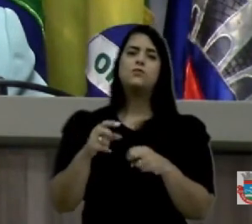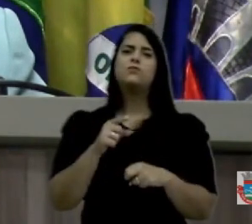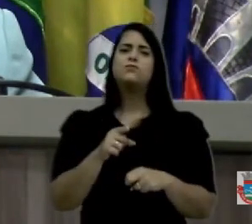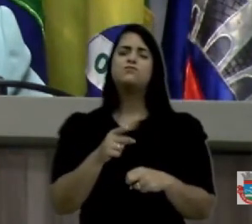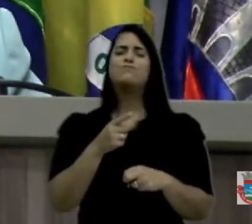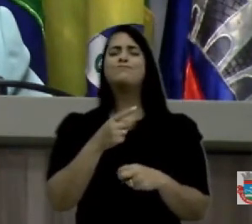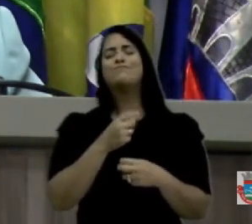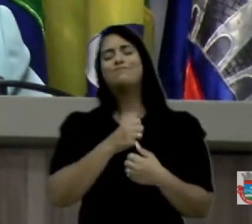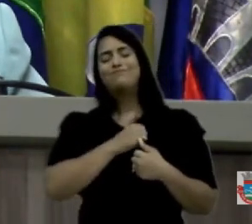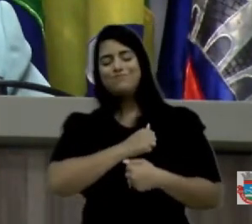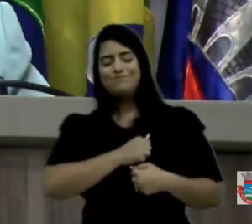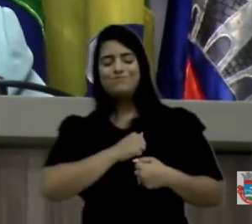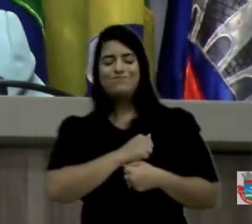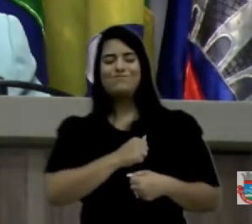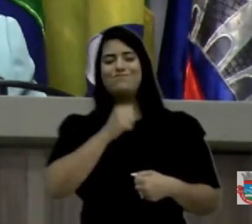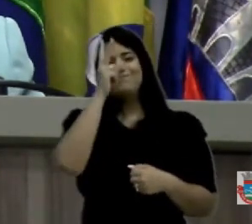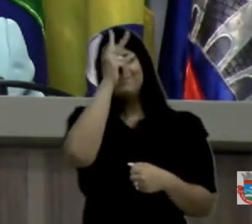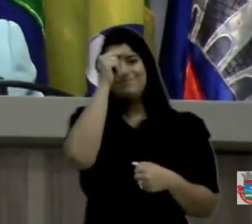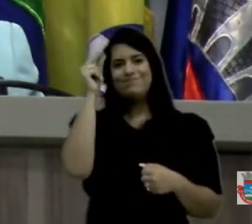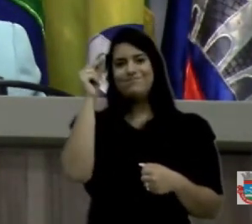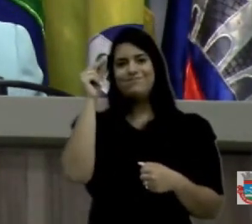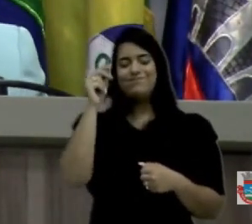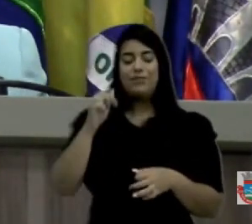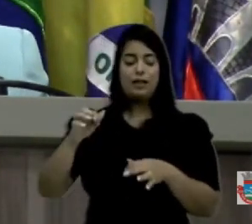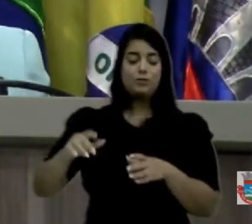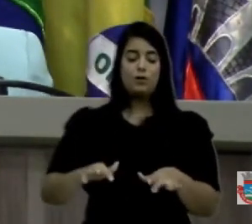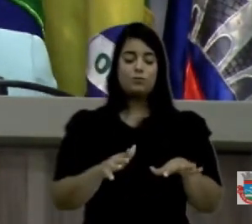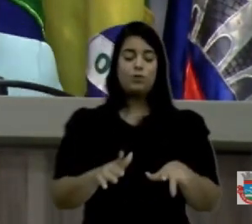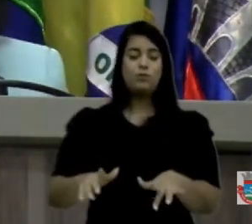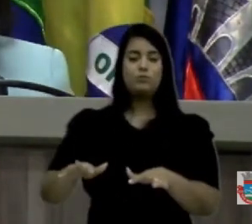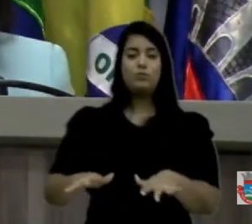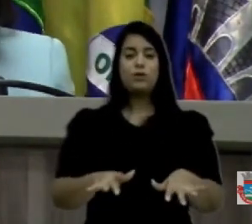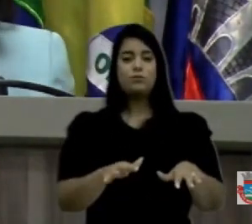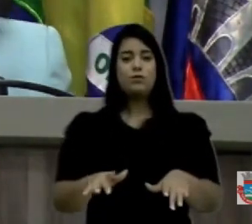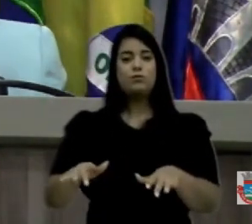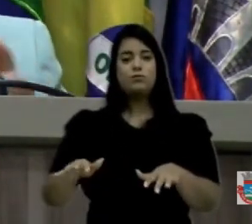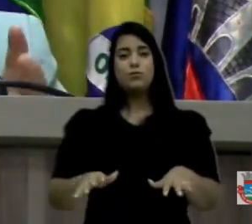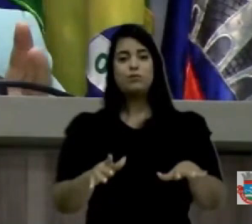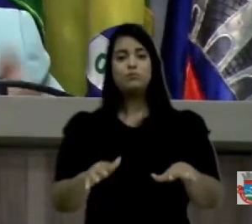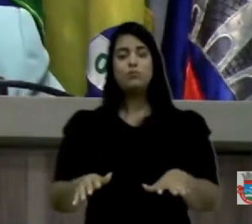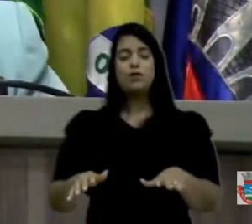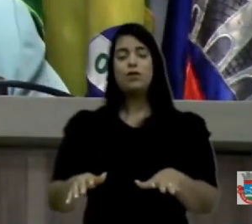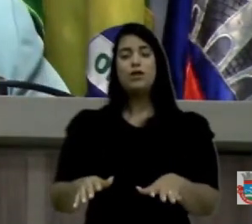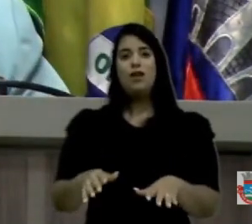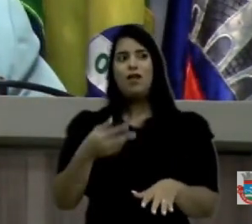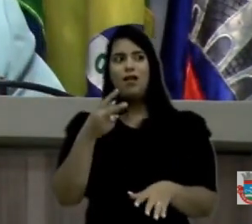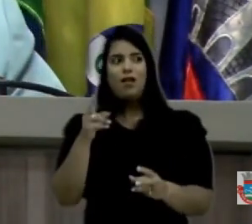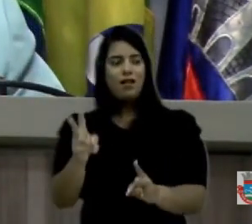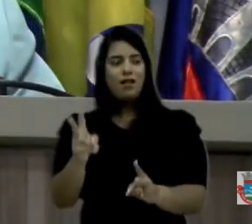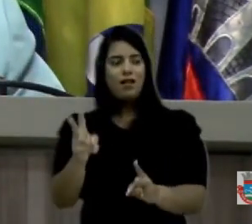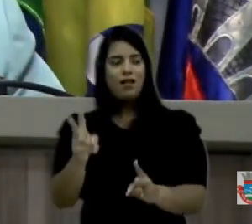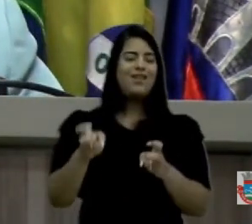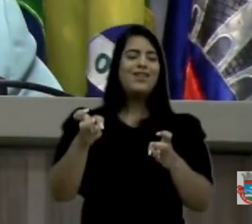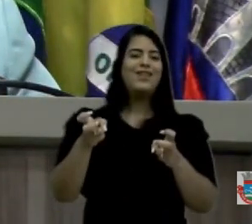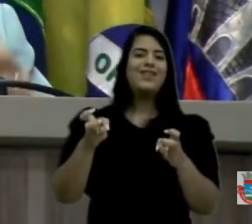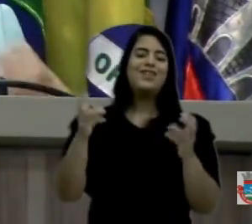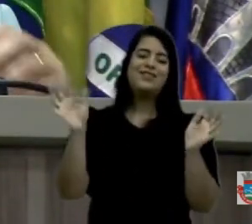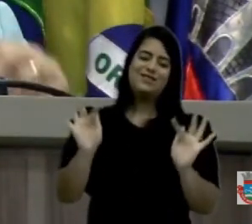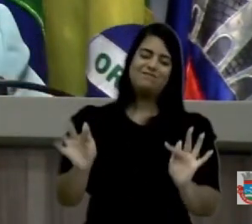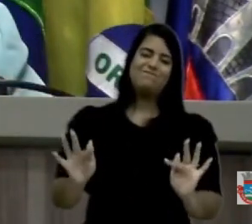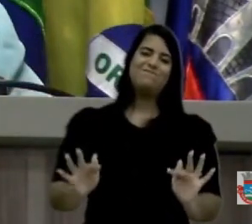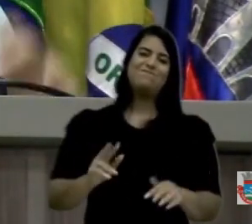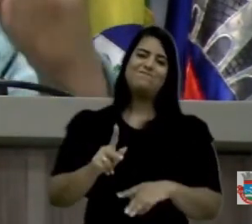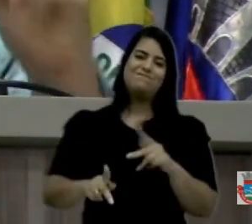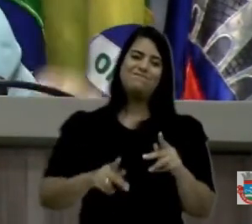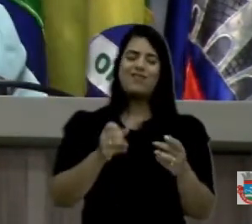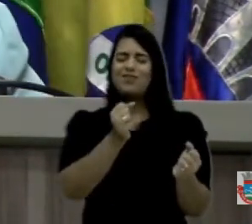querido Prefeito quem tava no desfile sabe o que viu e viu a satisfação da população querendo